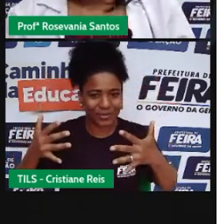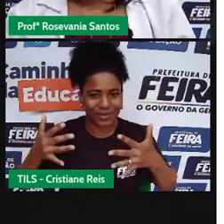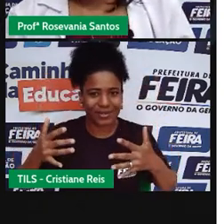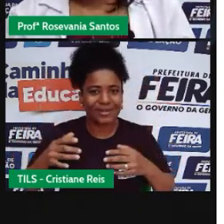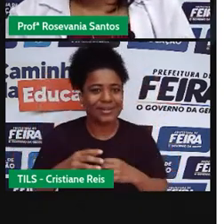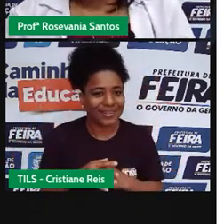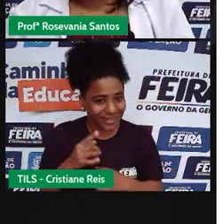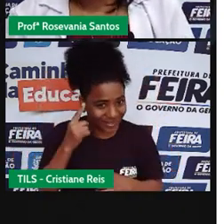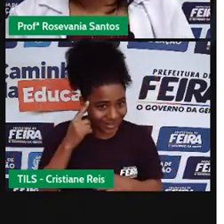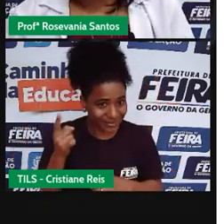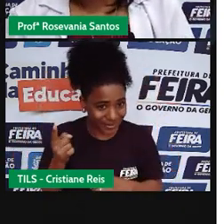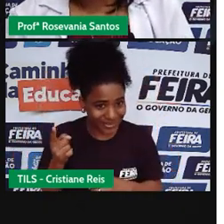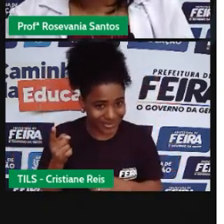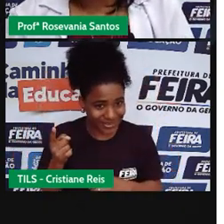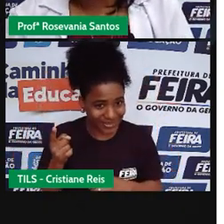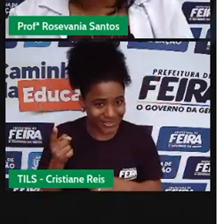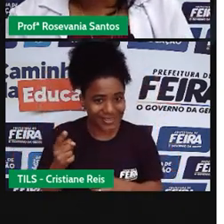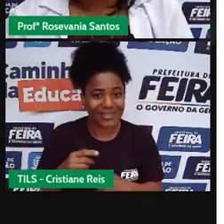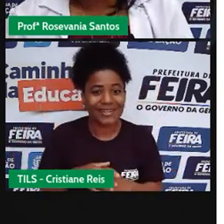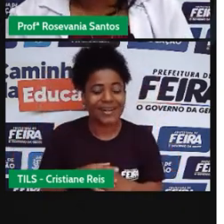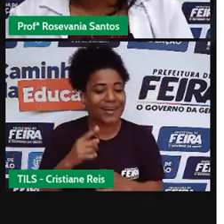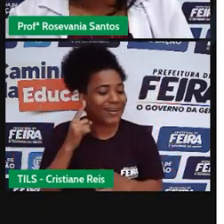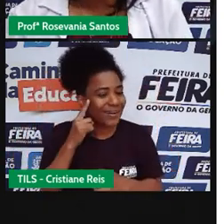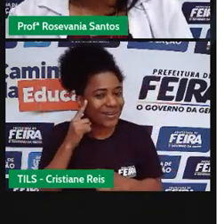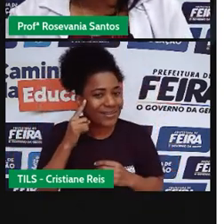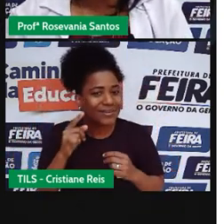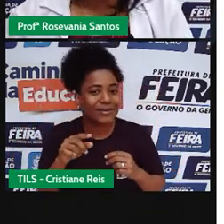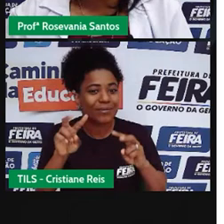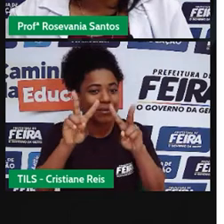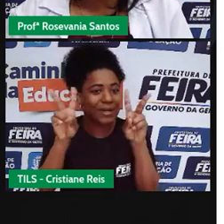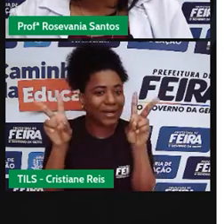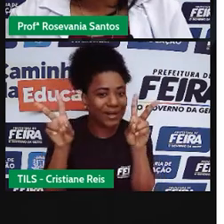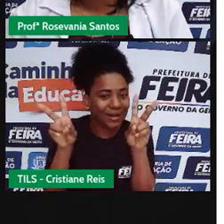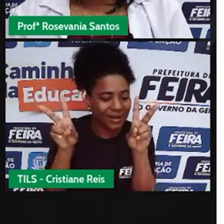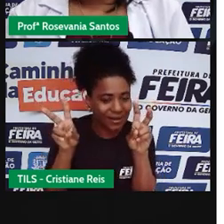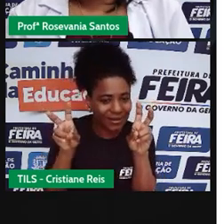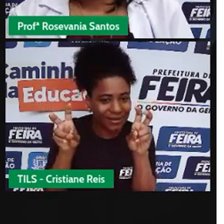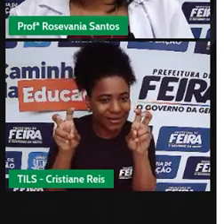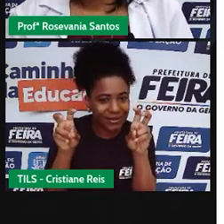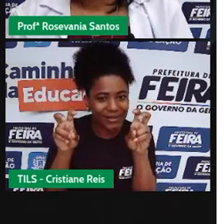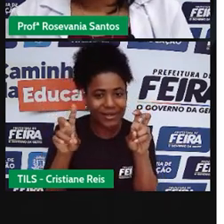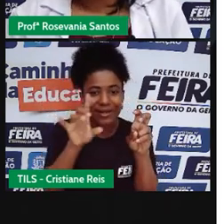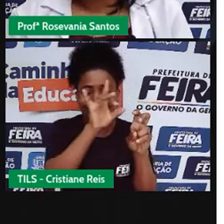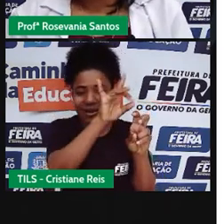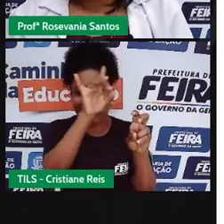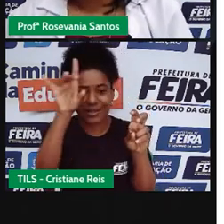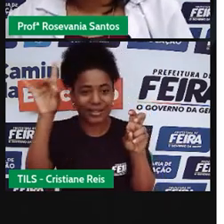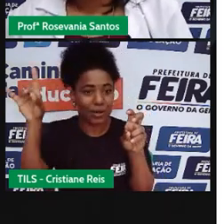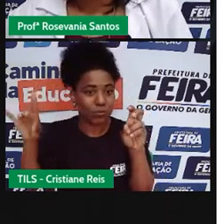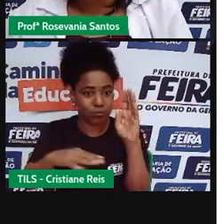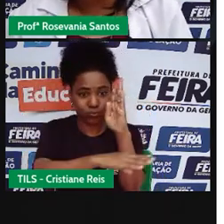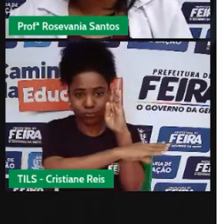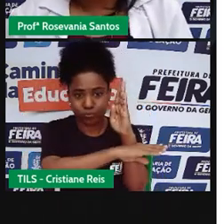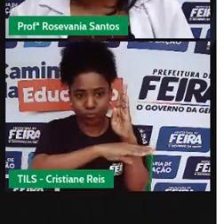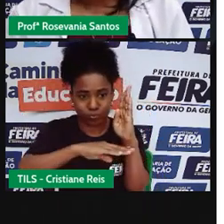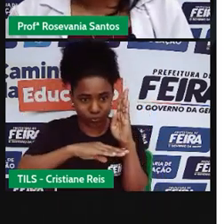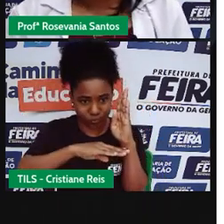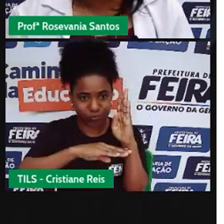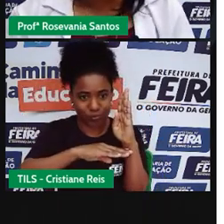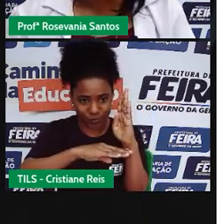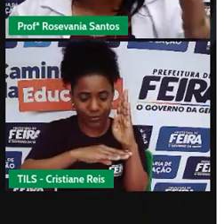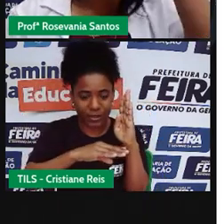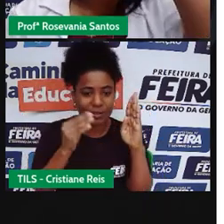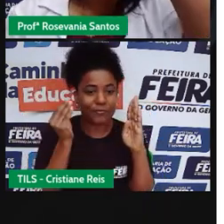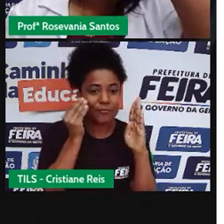água. Então, eu trouxe aqui uma série de gráficos, com os nomes desses gráficos, né, ele recebe o nome de climograma.